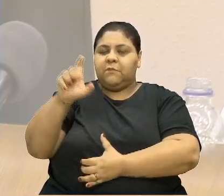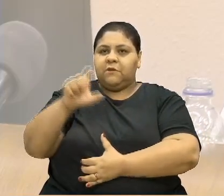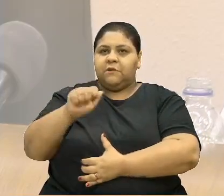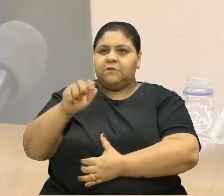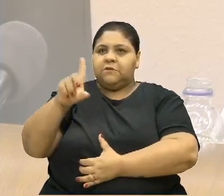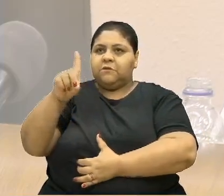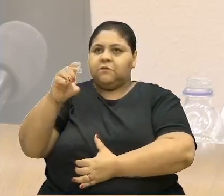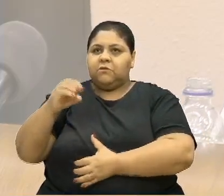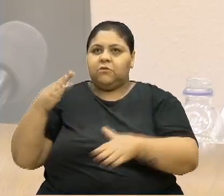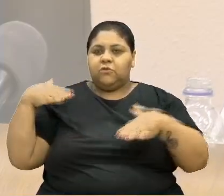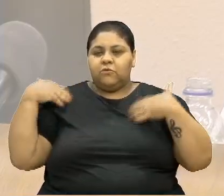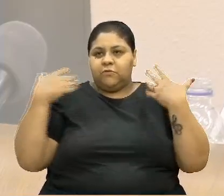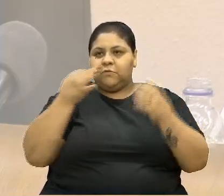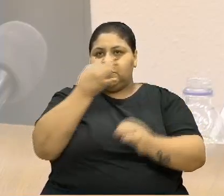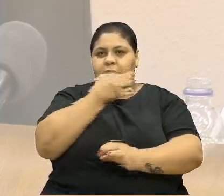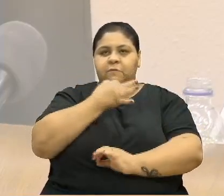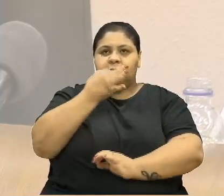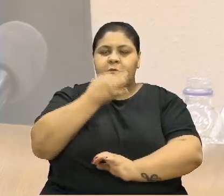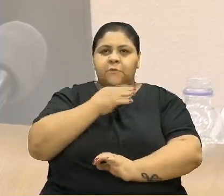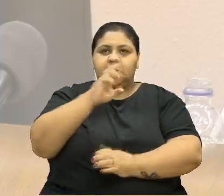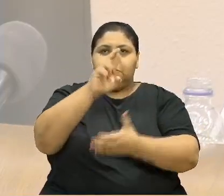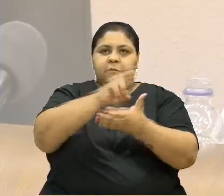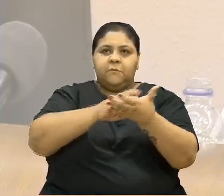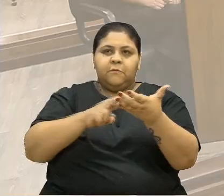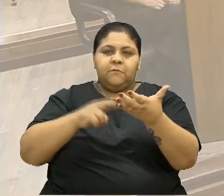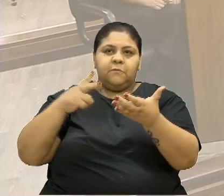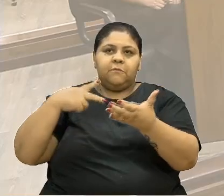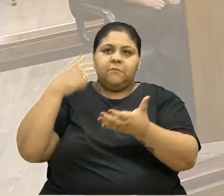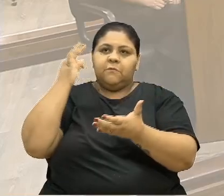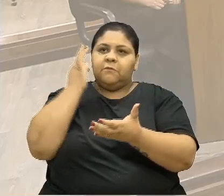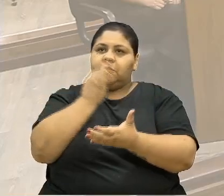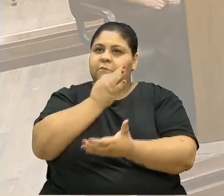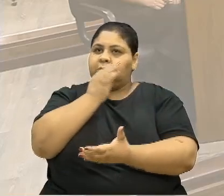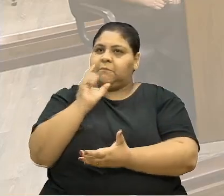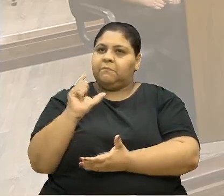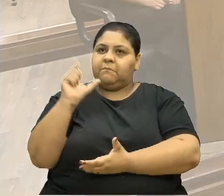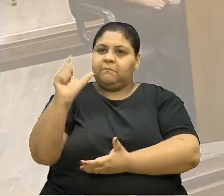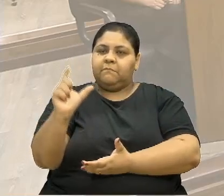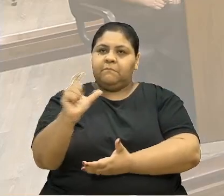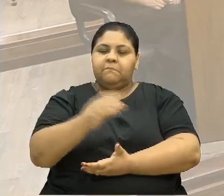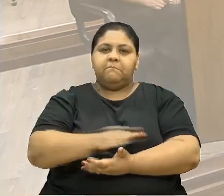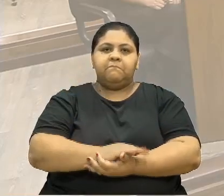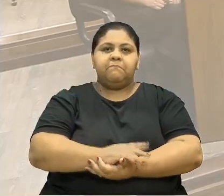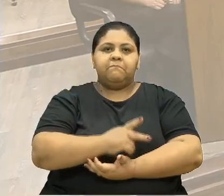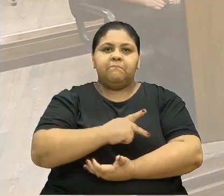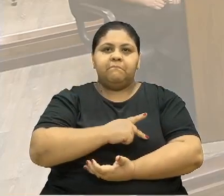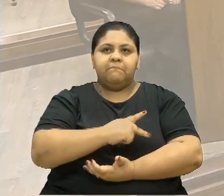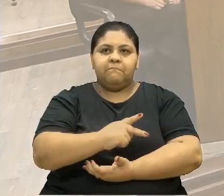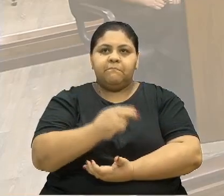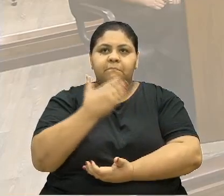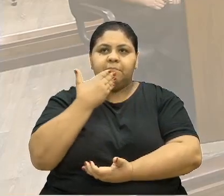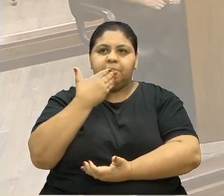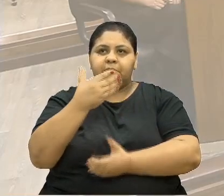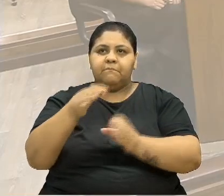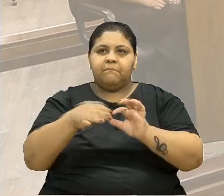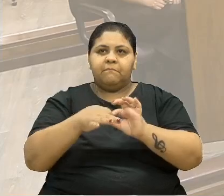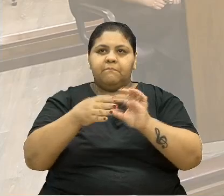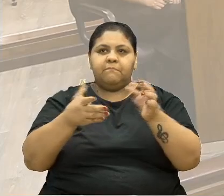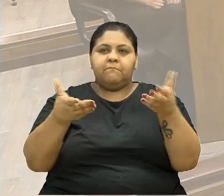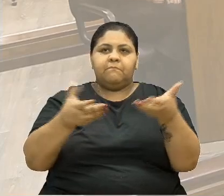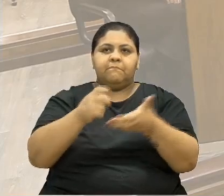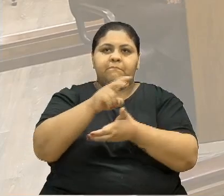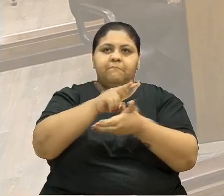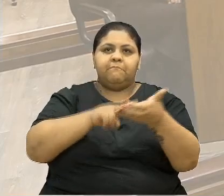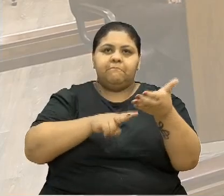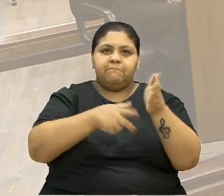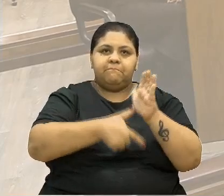Relatora, vereadora Tatiane Frisso, com a palavra a relatora. Senhora presidente, eu peço a dispensa por já ter